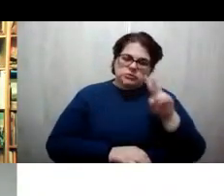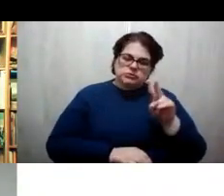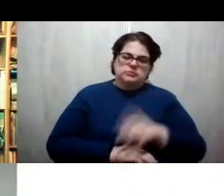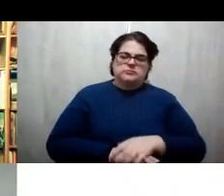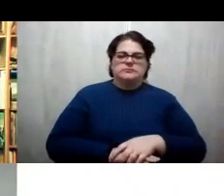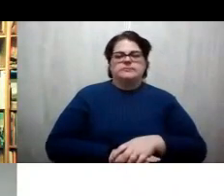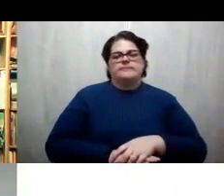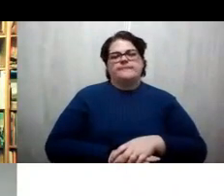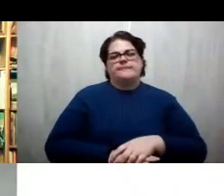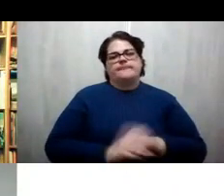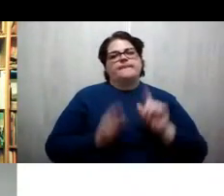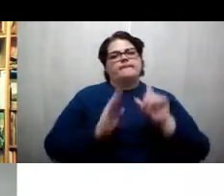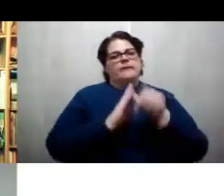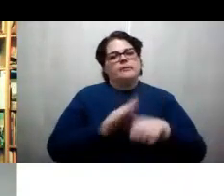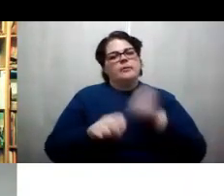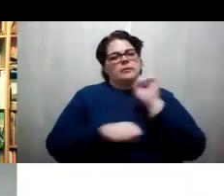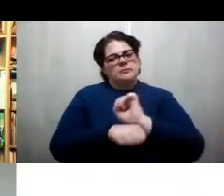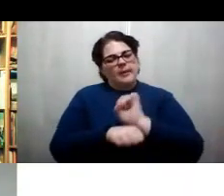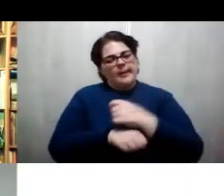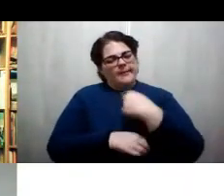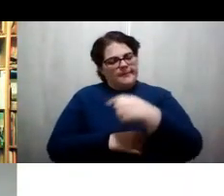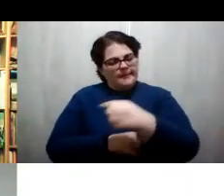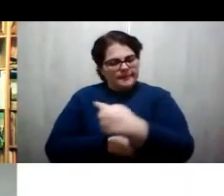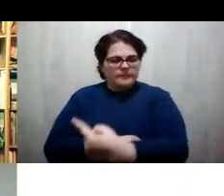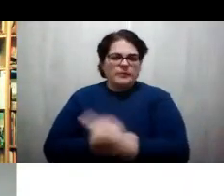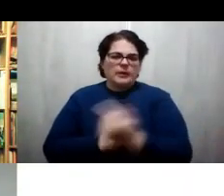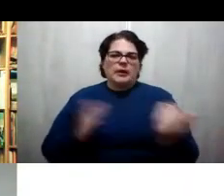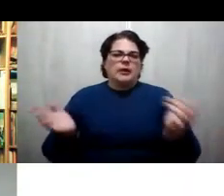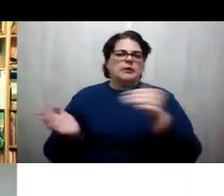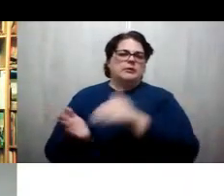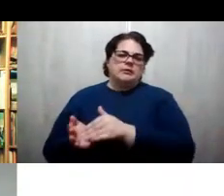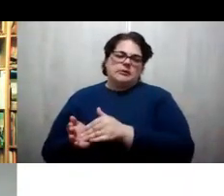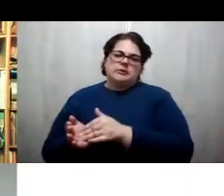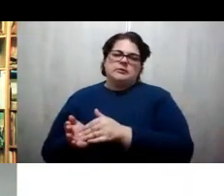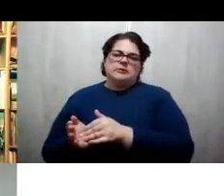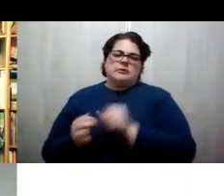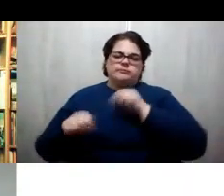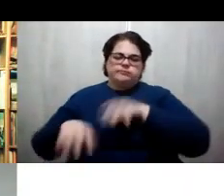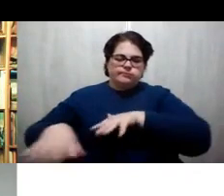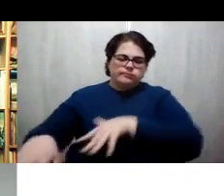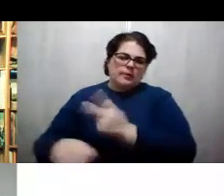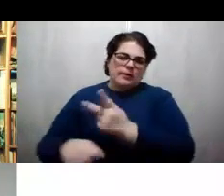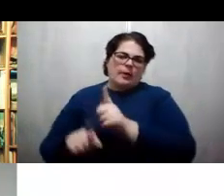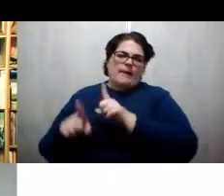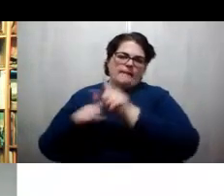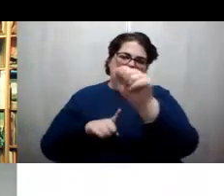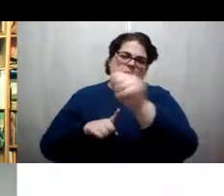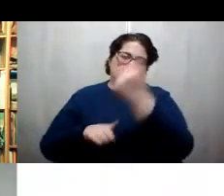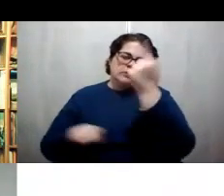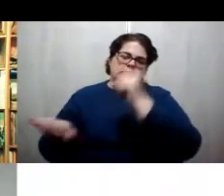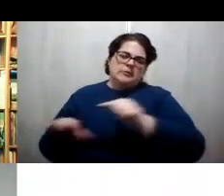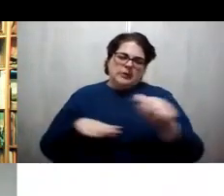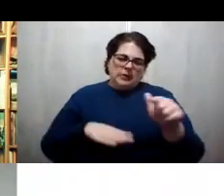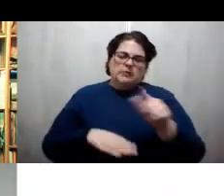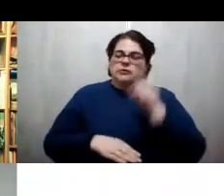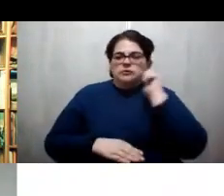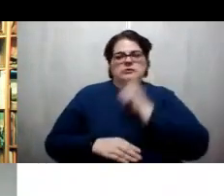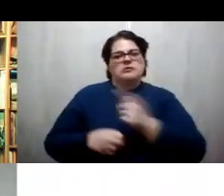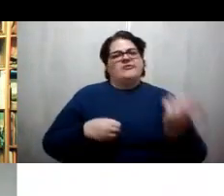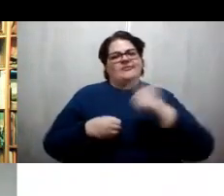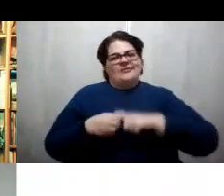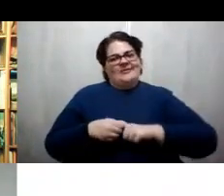sim, o intervalo entre o segundo dia até o desfile das campeãs foi 1 semana. Então, deu para recompor,